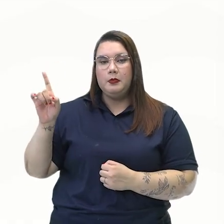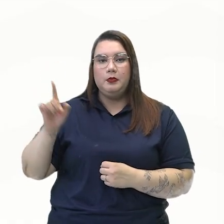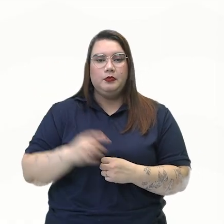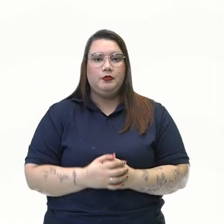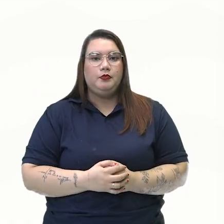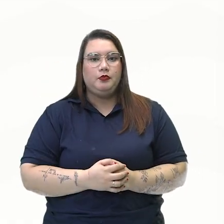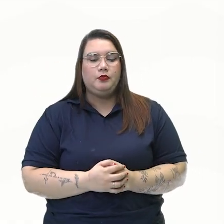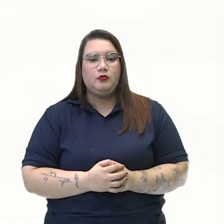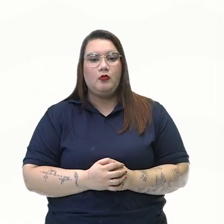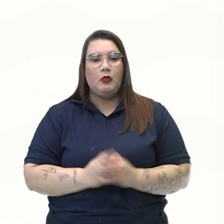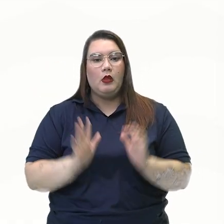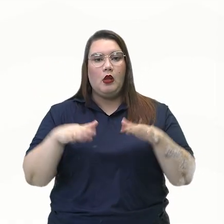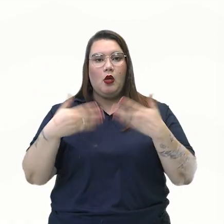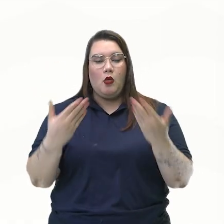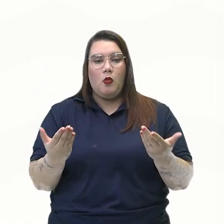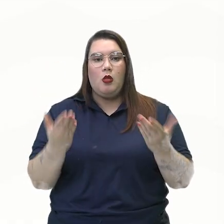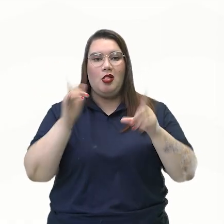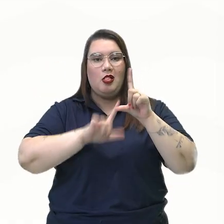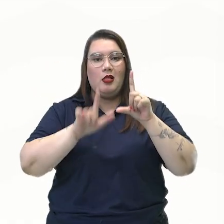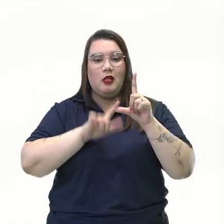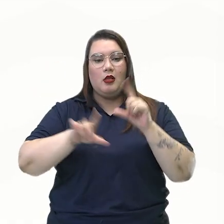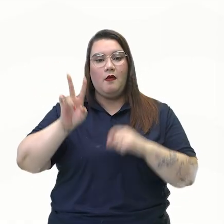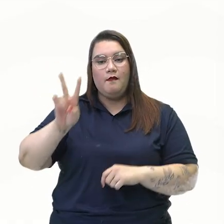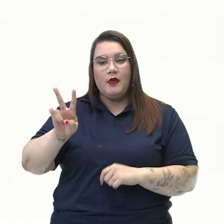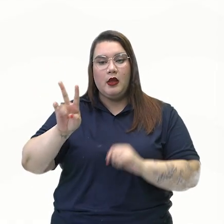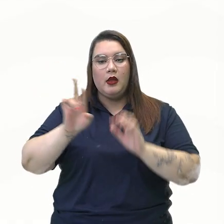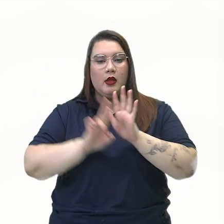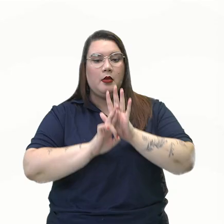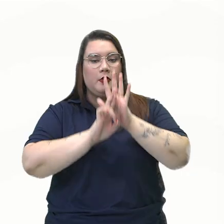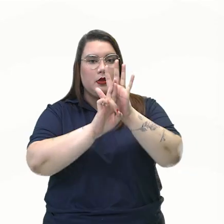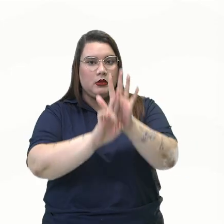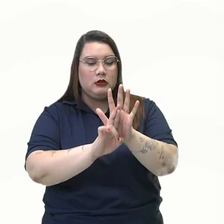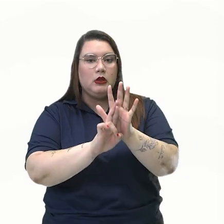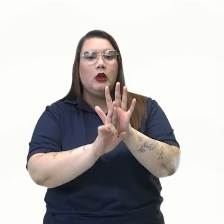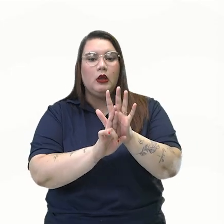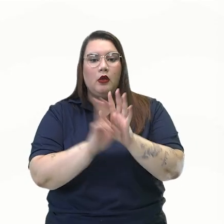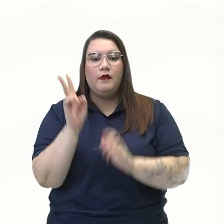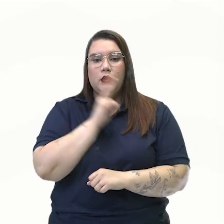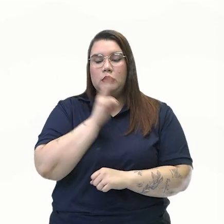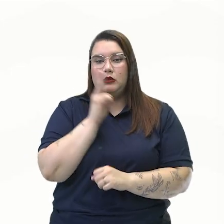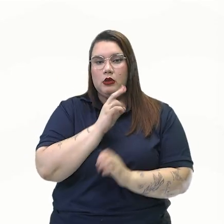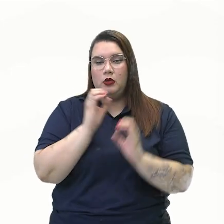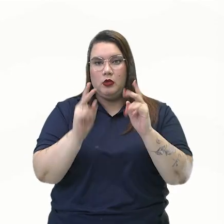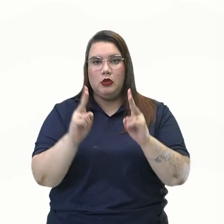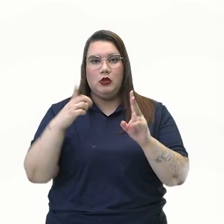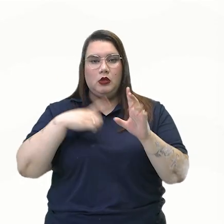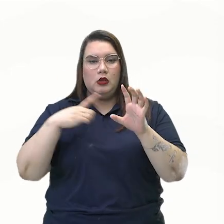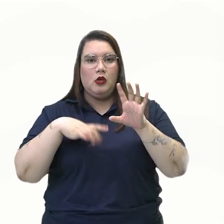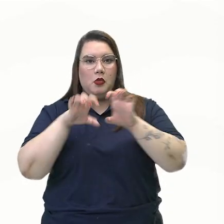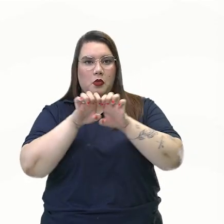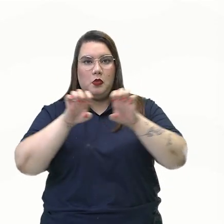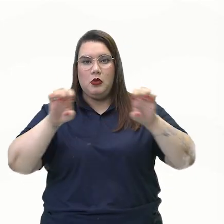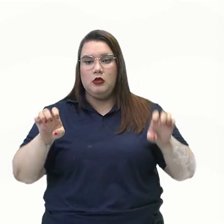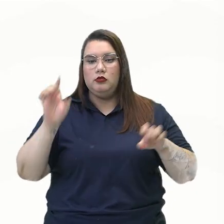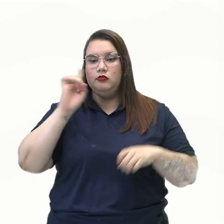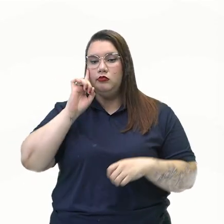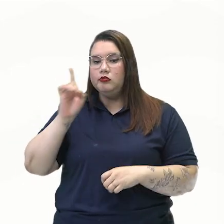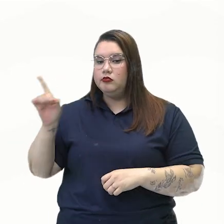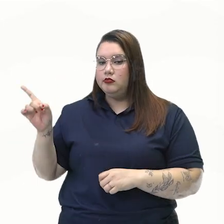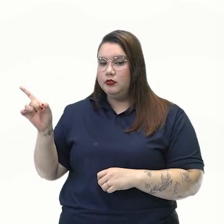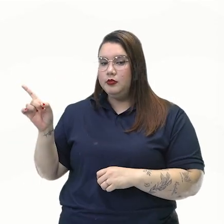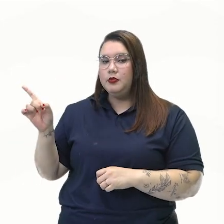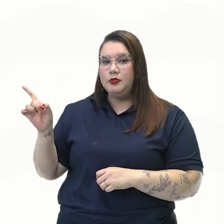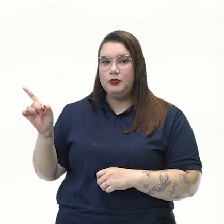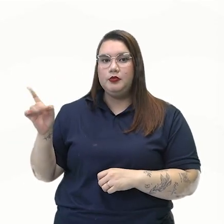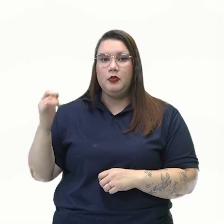Falando da velocidade de uma onda, observe aqui a nossa equação para a velocidade, a equação fundamental aqui da ondulatória,